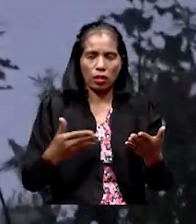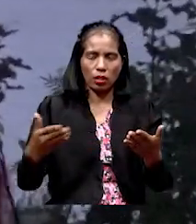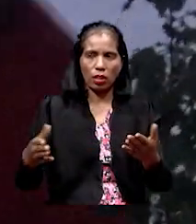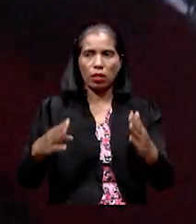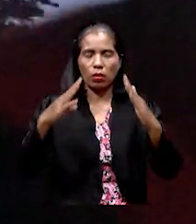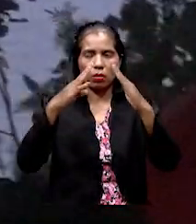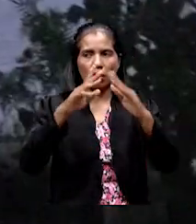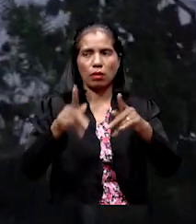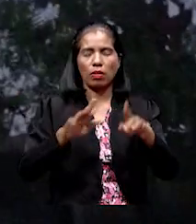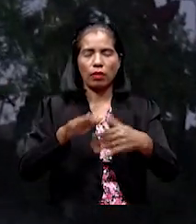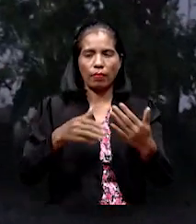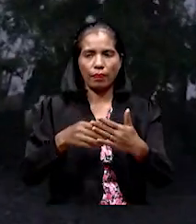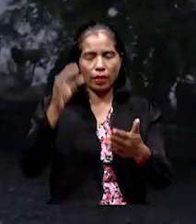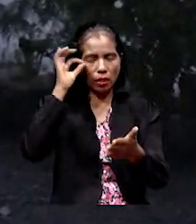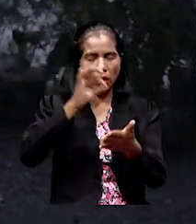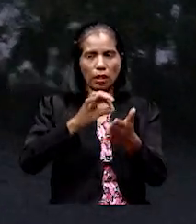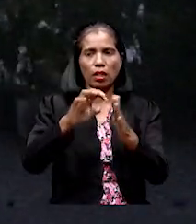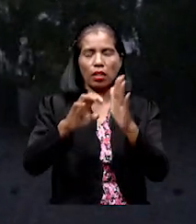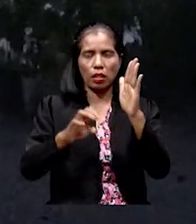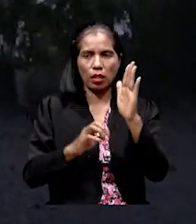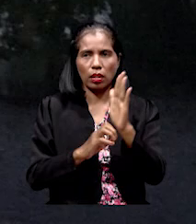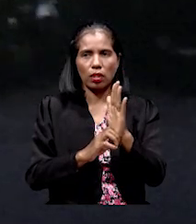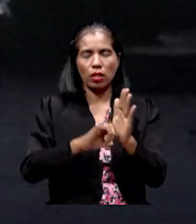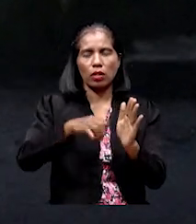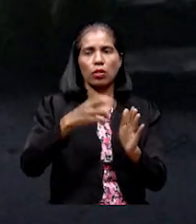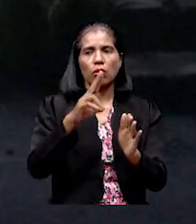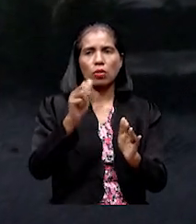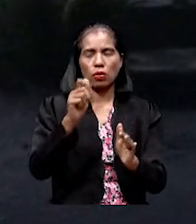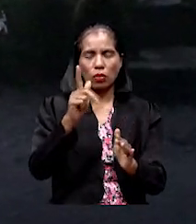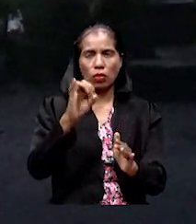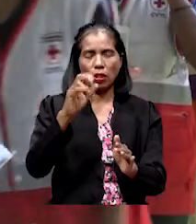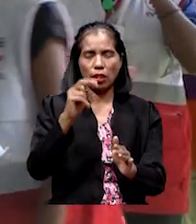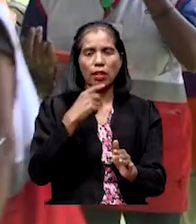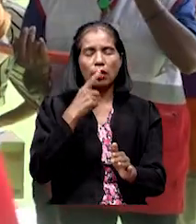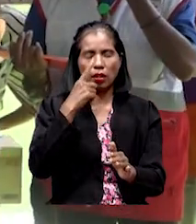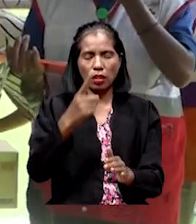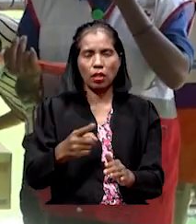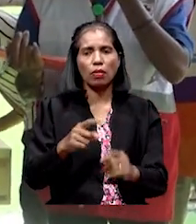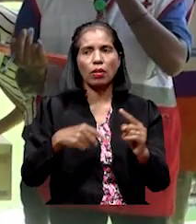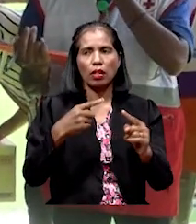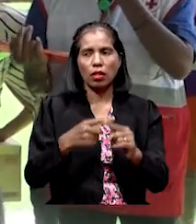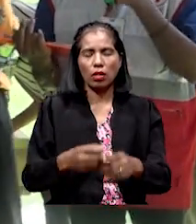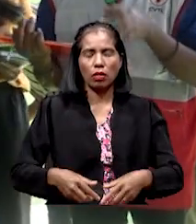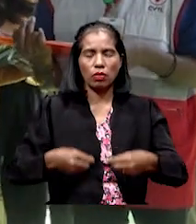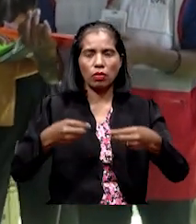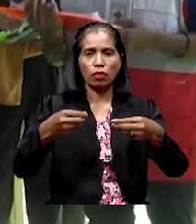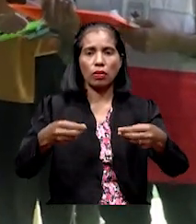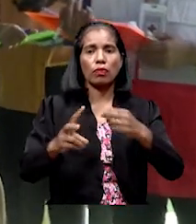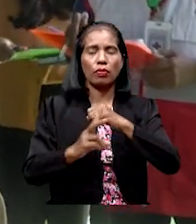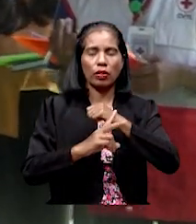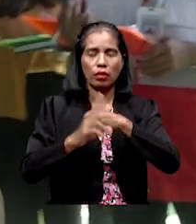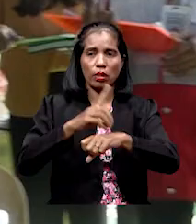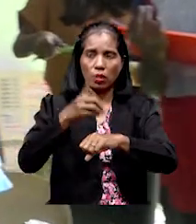siranian. Sekretario Estado Proteção Civil Joaquim Guzmão hato apelo ne banhira reintegra bitima sira